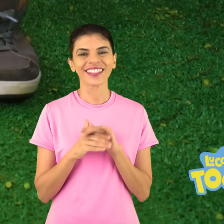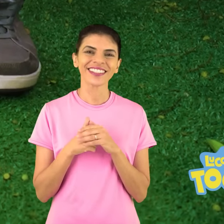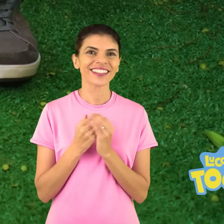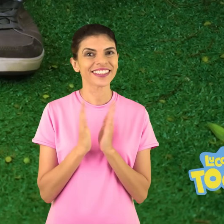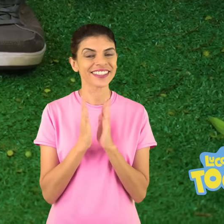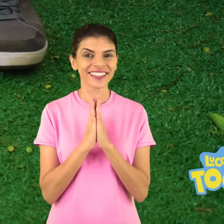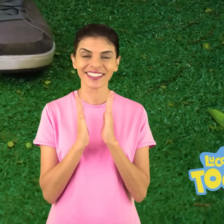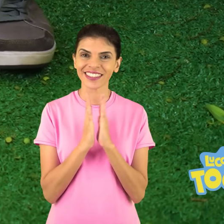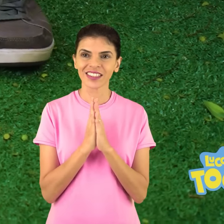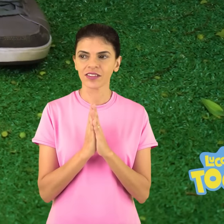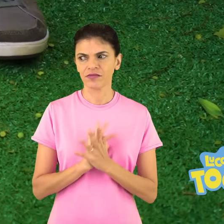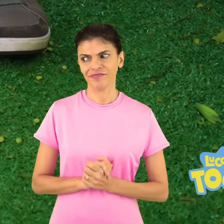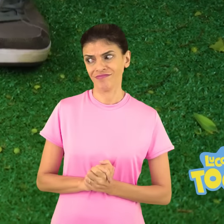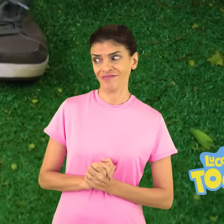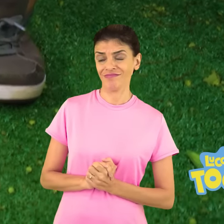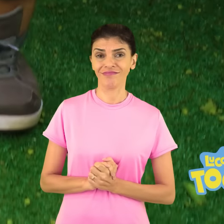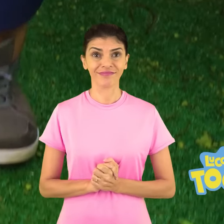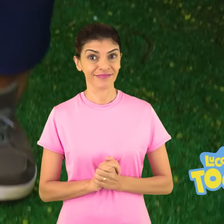Oh, não!